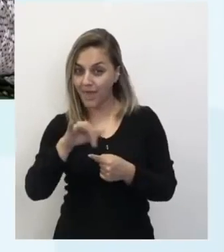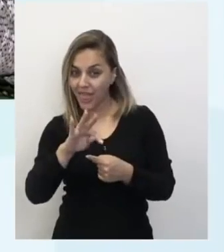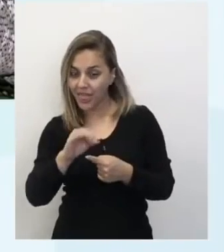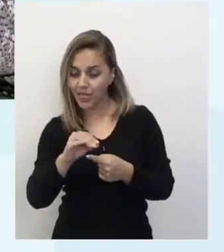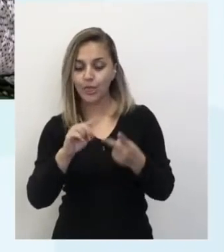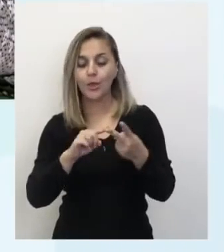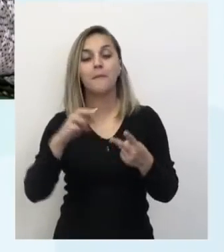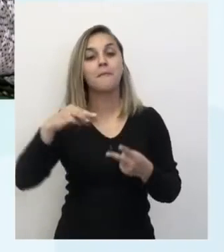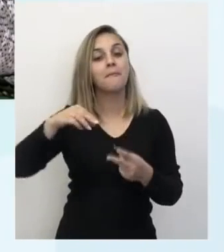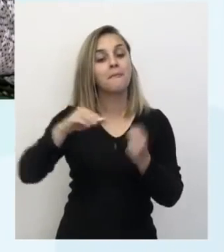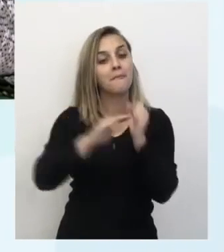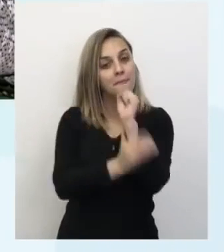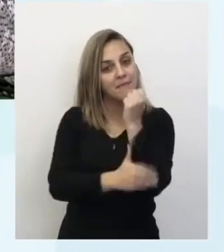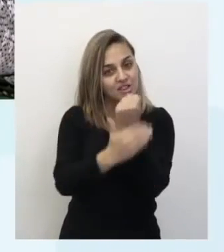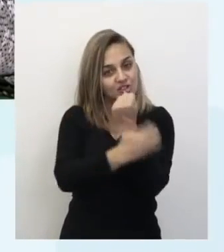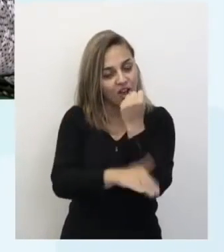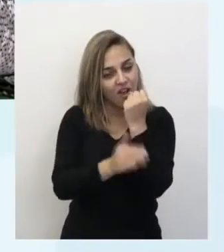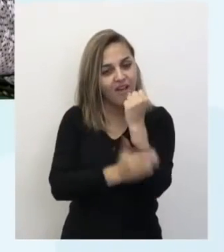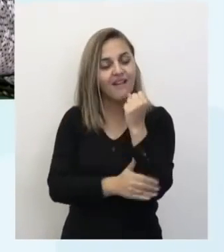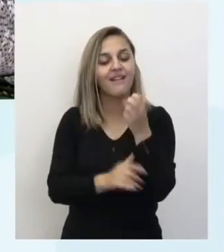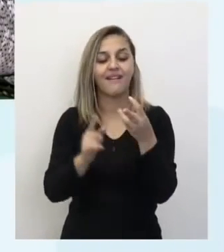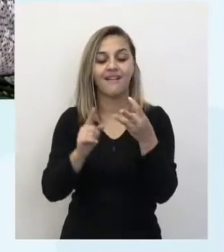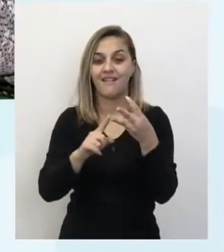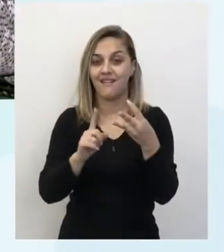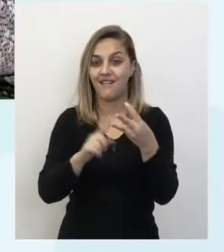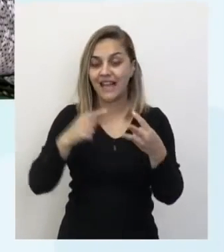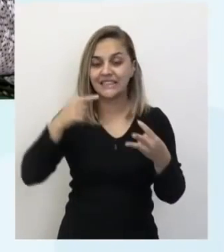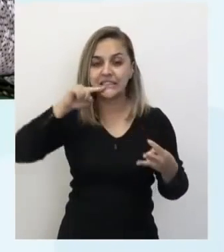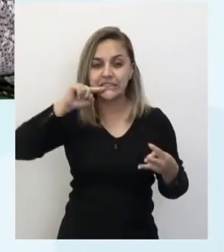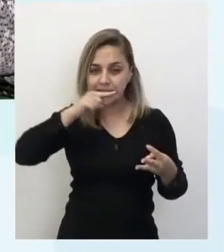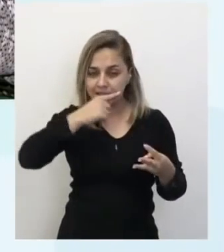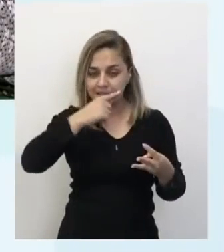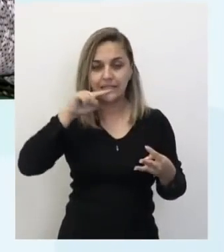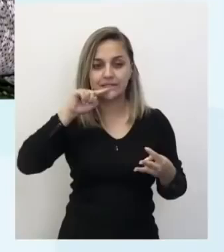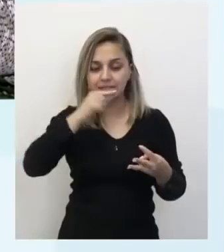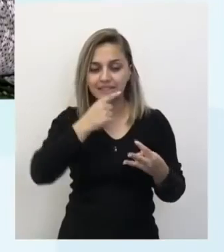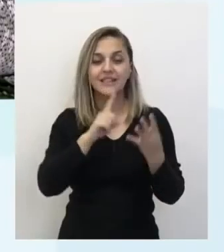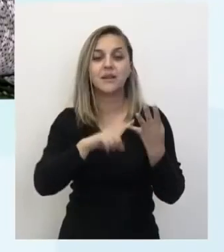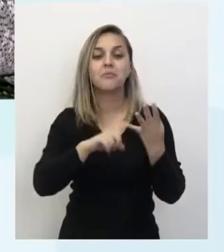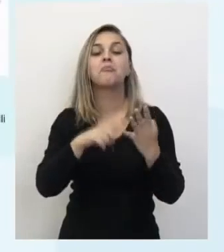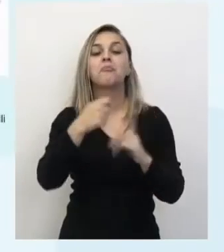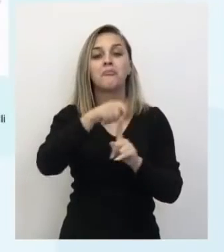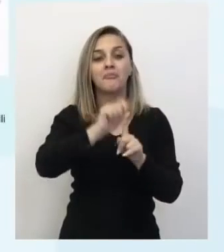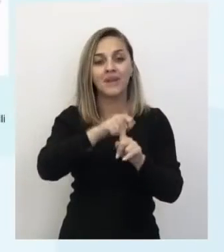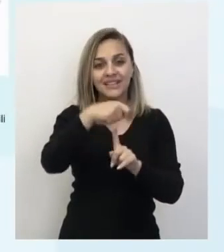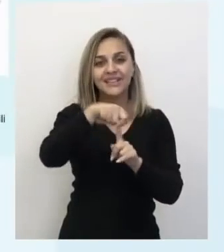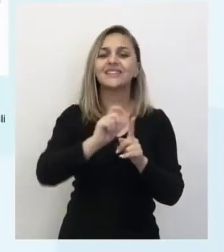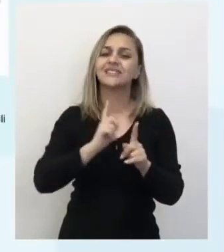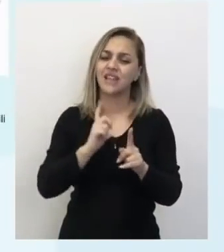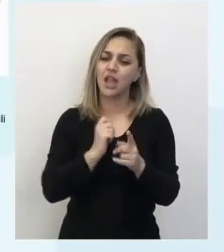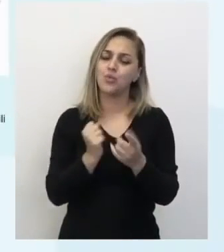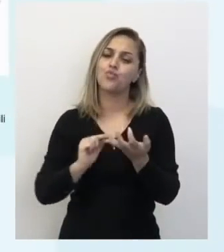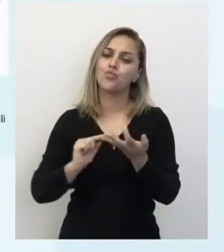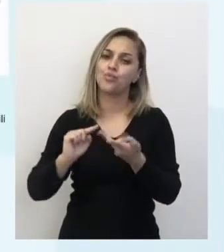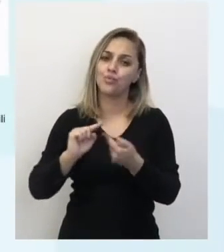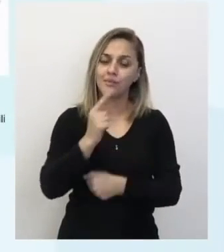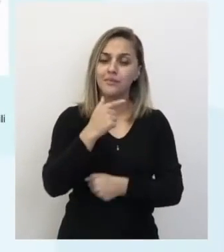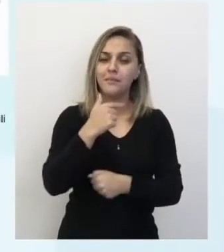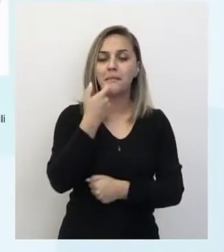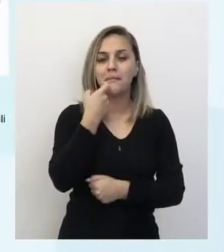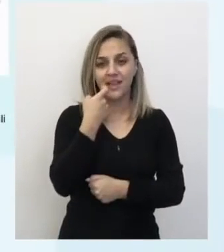bom? E aí, como eu falei, né, o mexilhão e alguns peixes aí, tá bom? Só para a